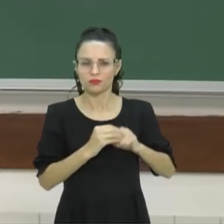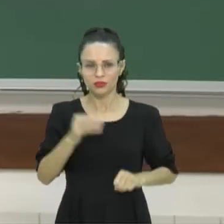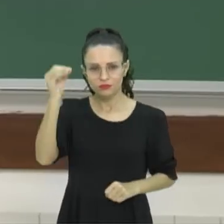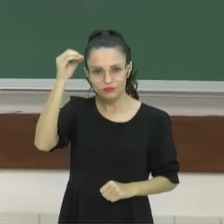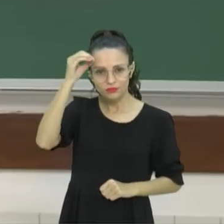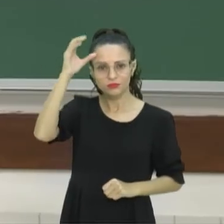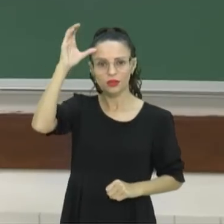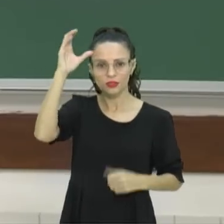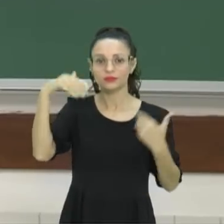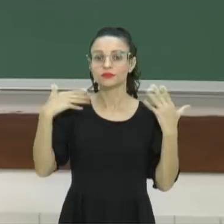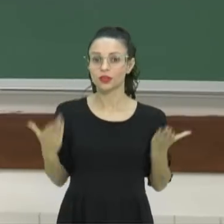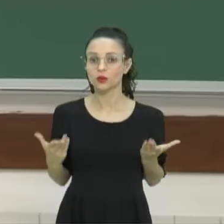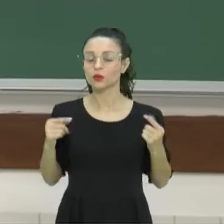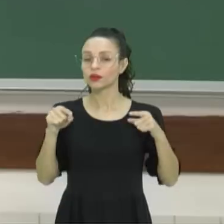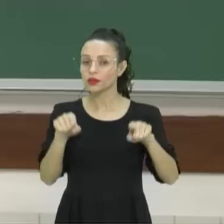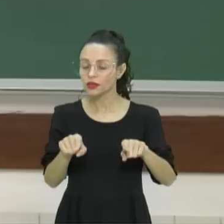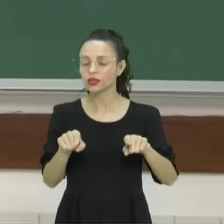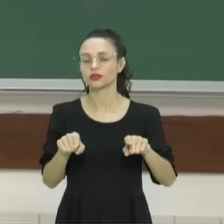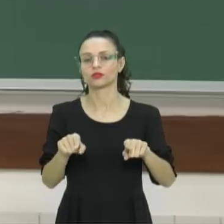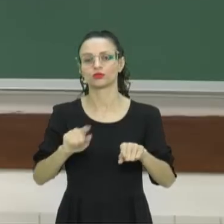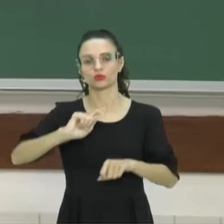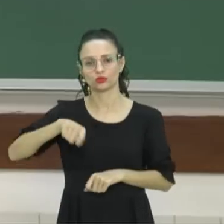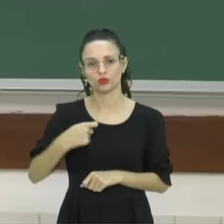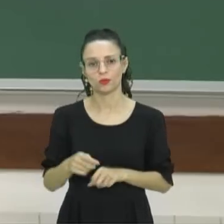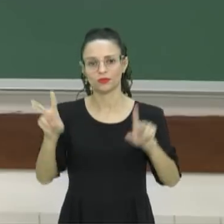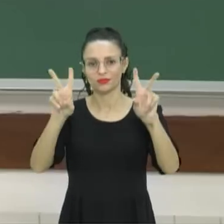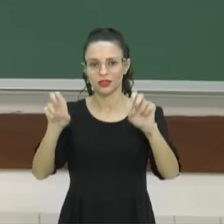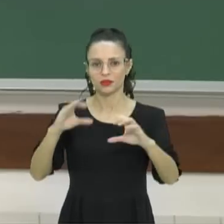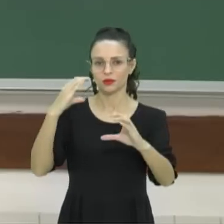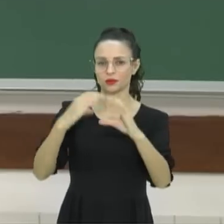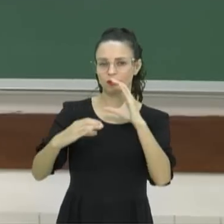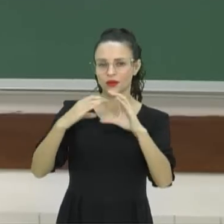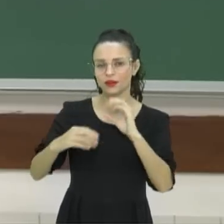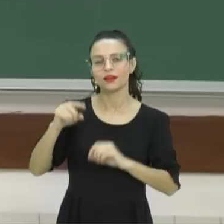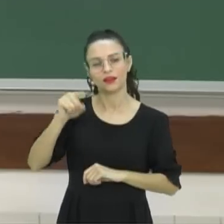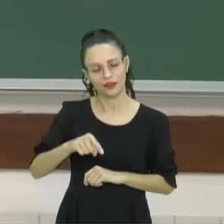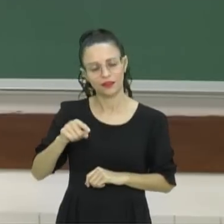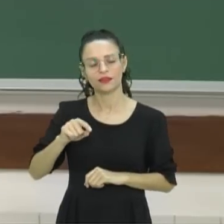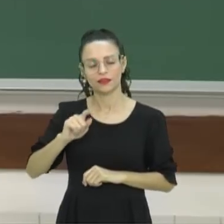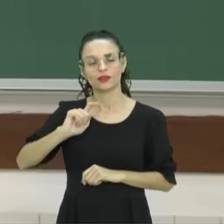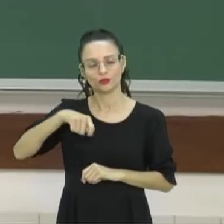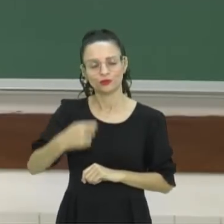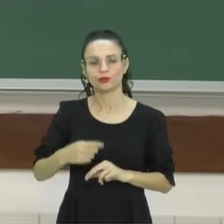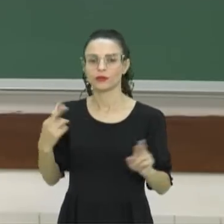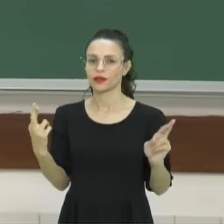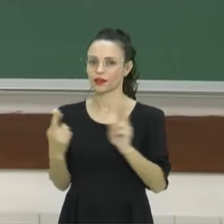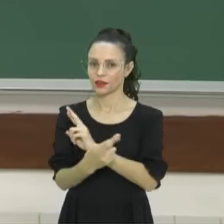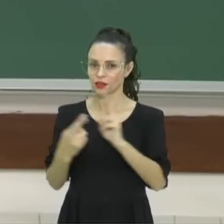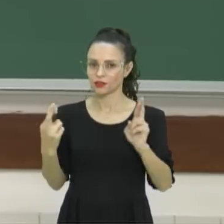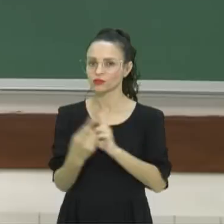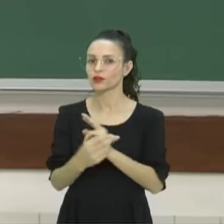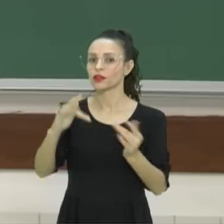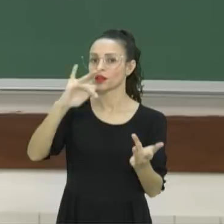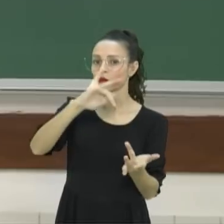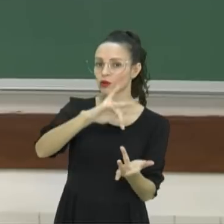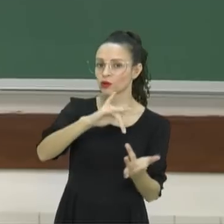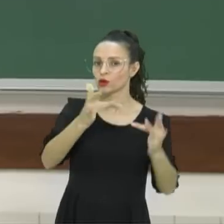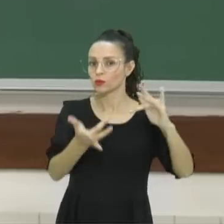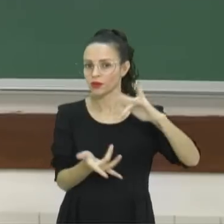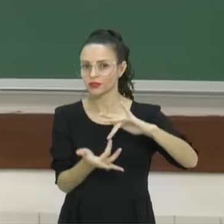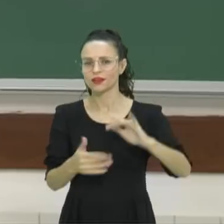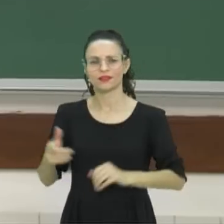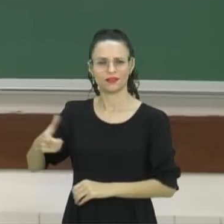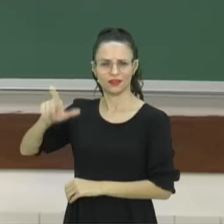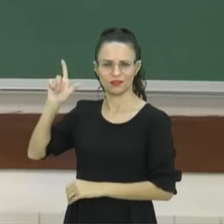isso, esse fato da comunicação é algo que também está relacionado com a globalização que nós já